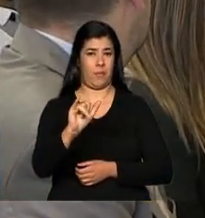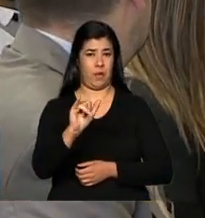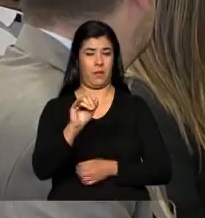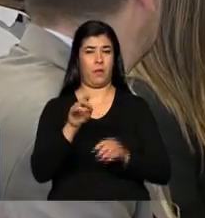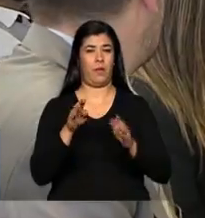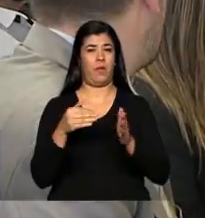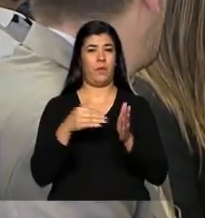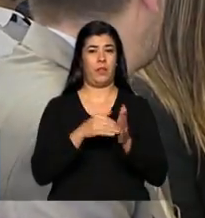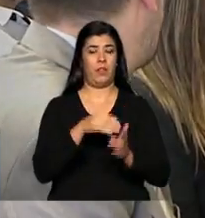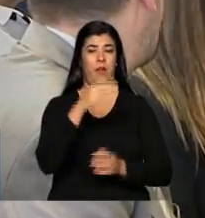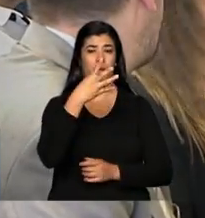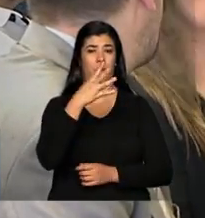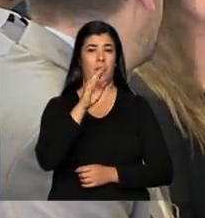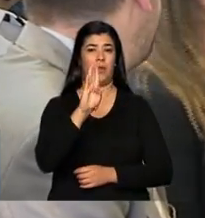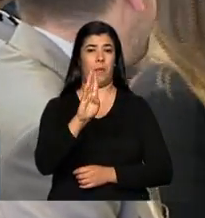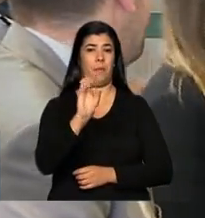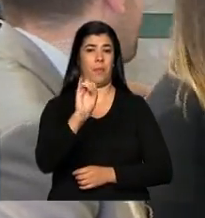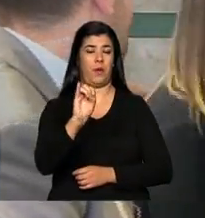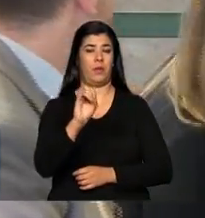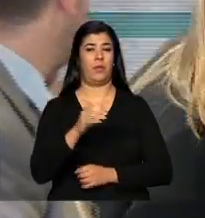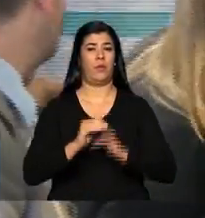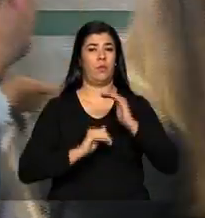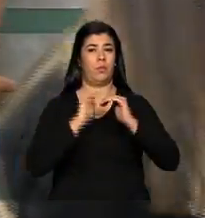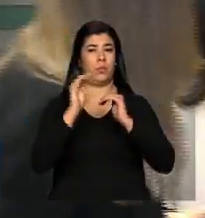de dólares, representando um crescimento de